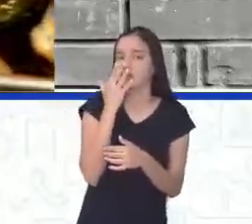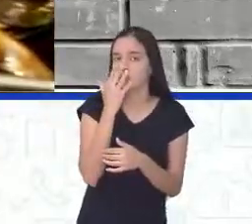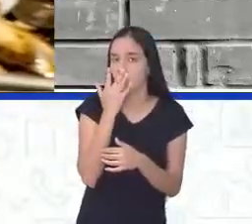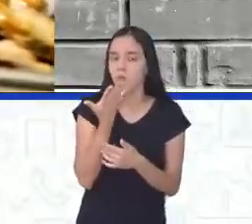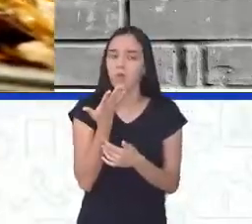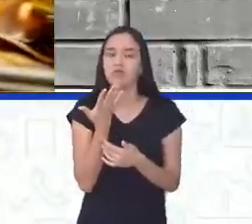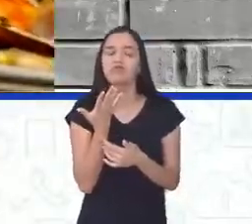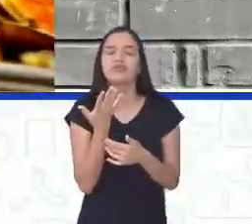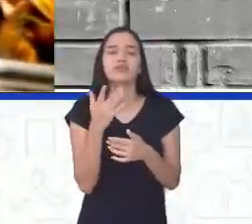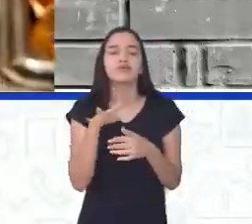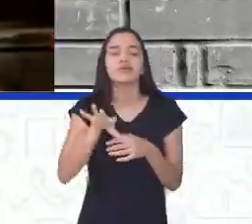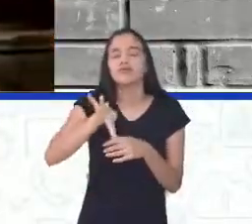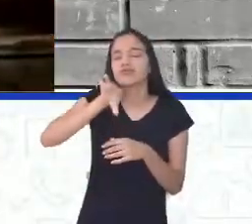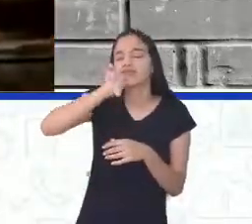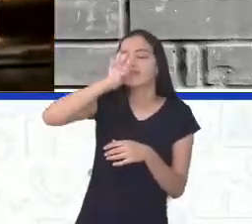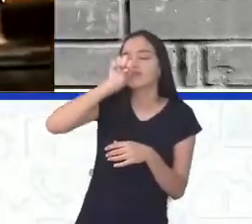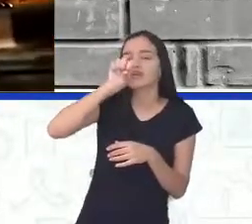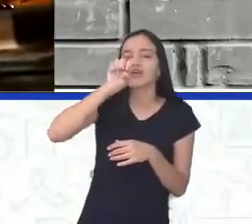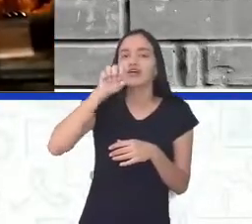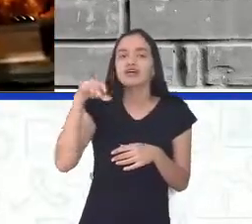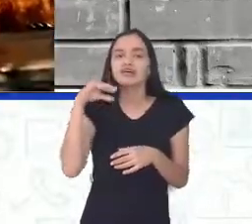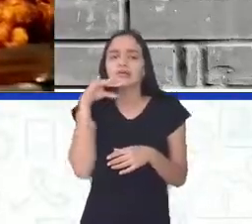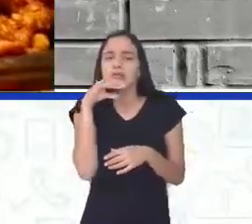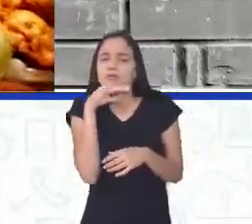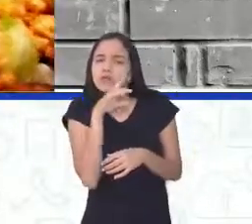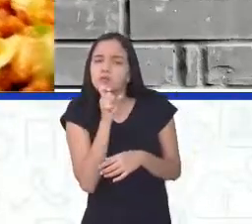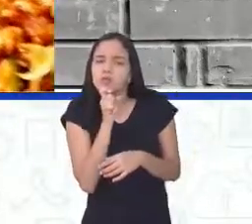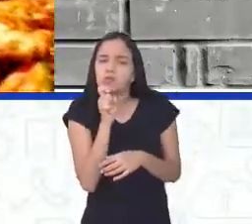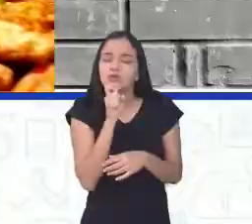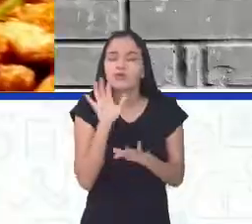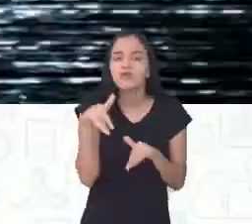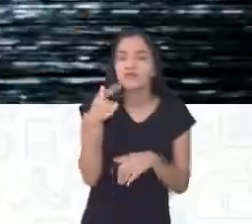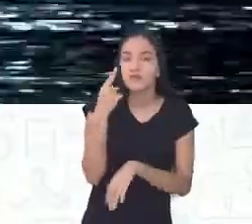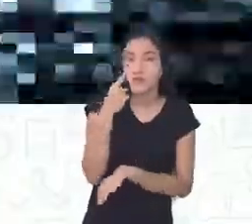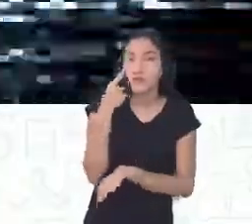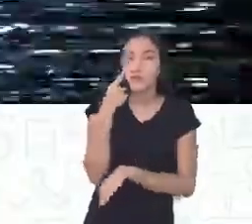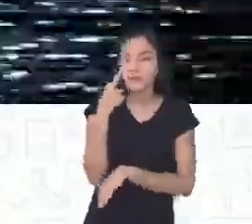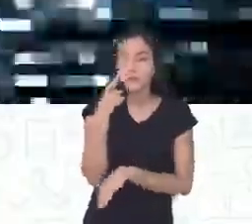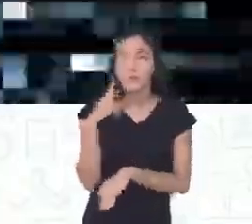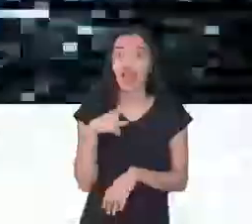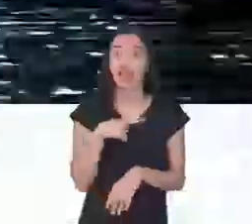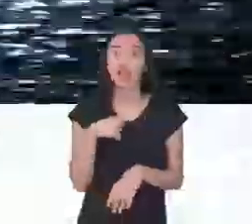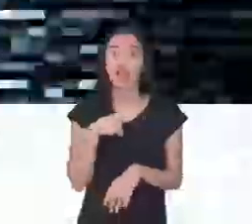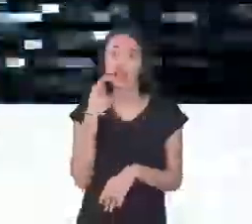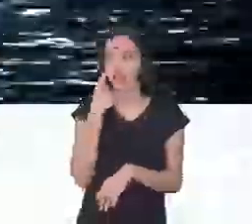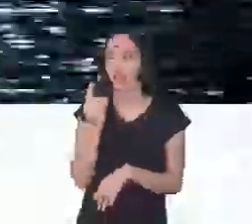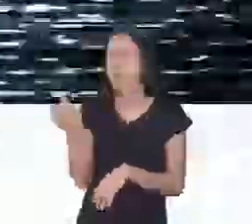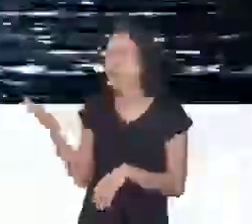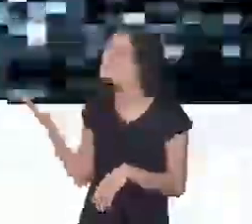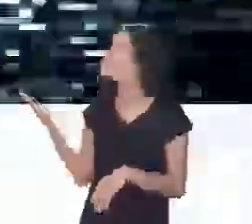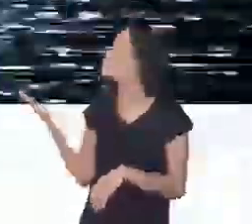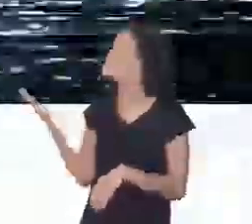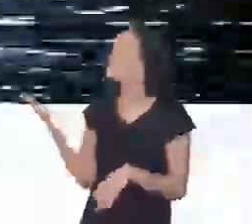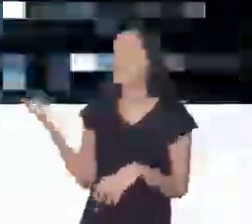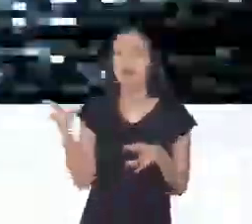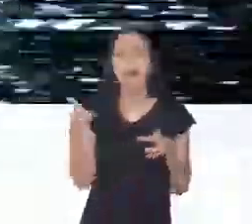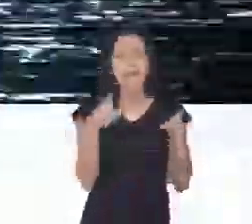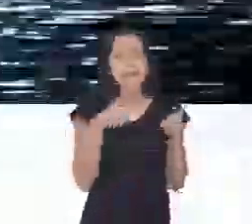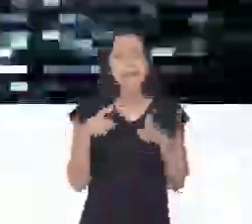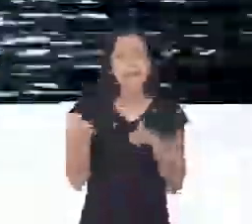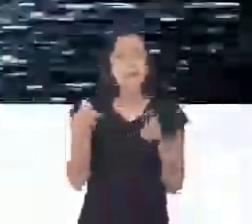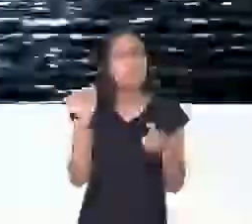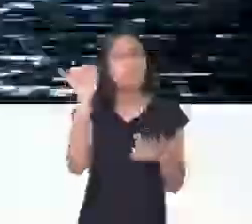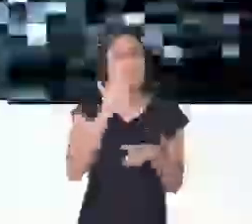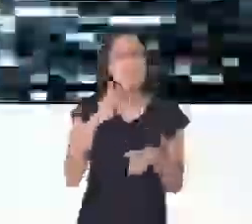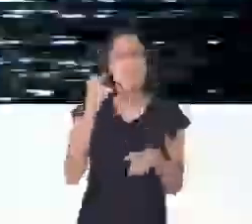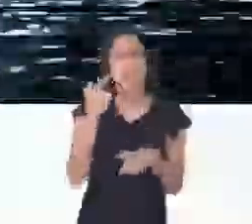né? Do aroma, da temperatura. Veja que interessante. Agora tem mais outra. Observe essa imagem